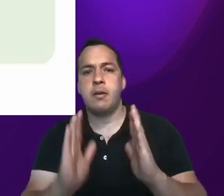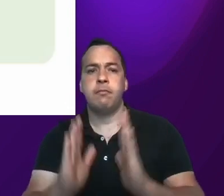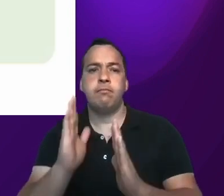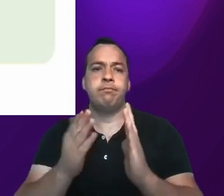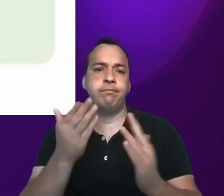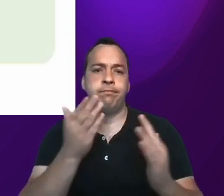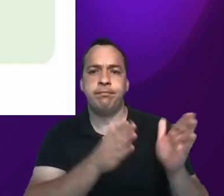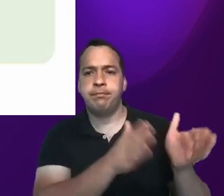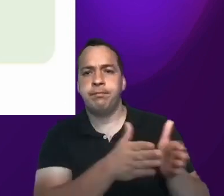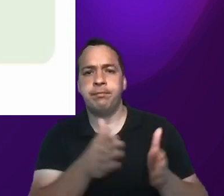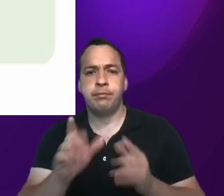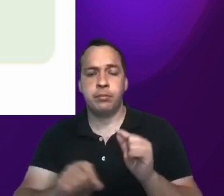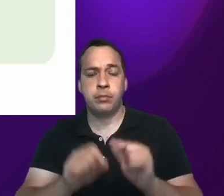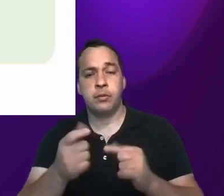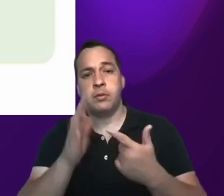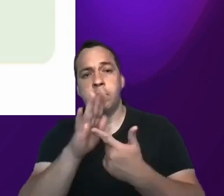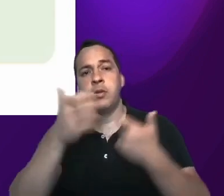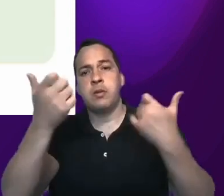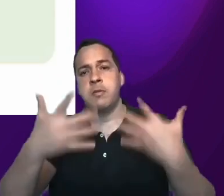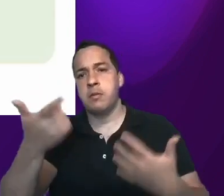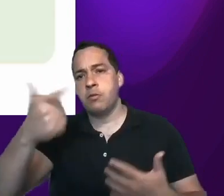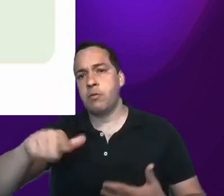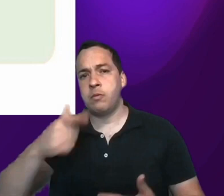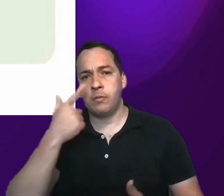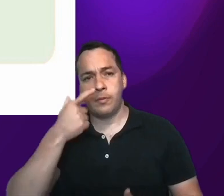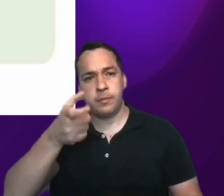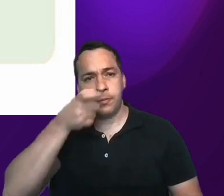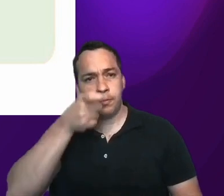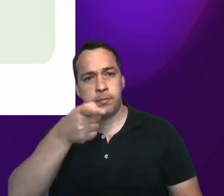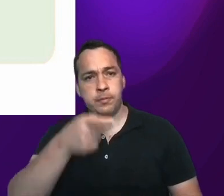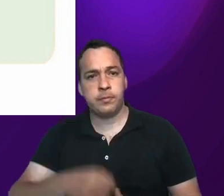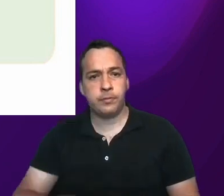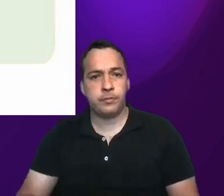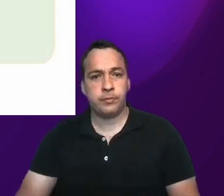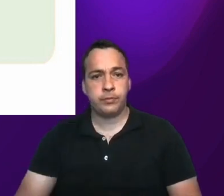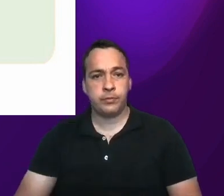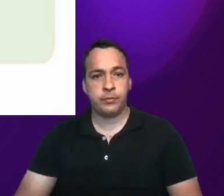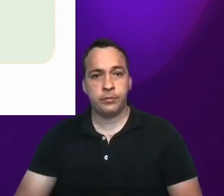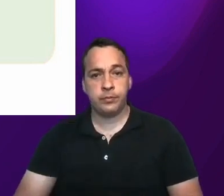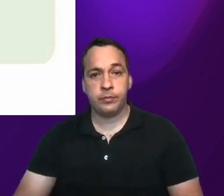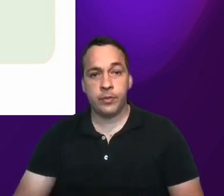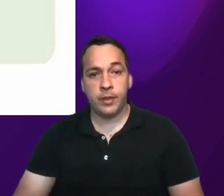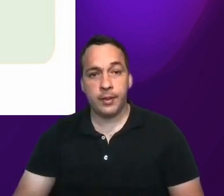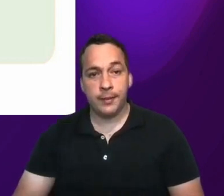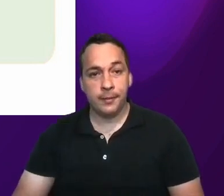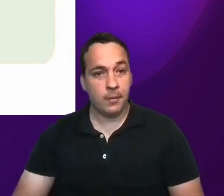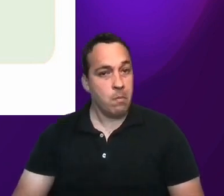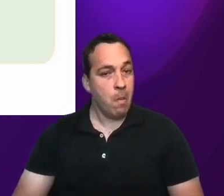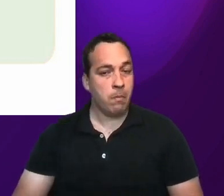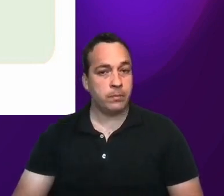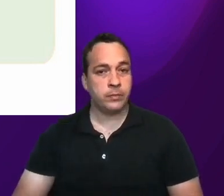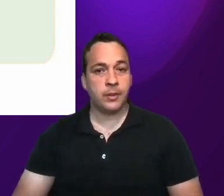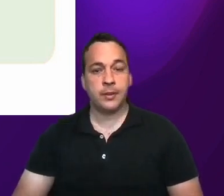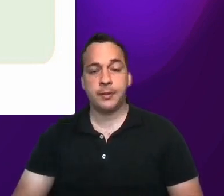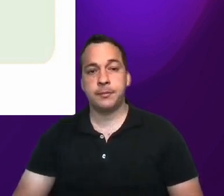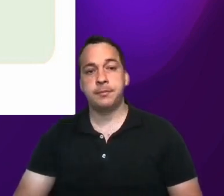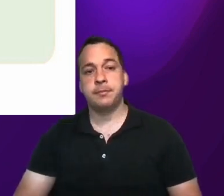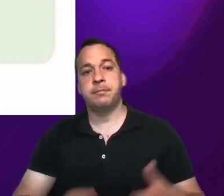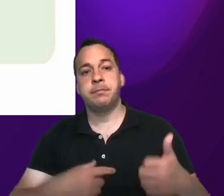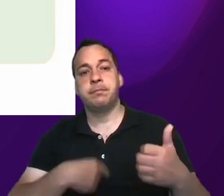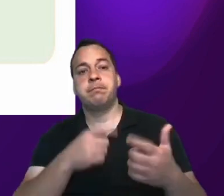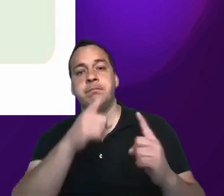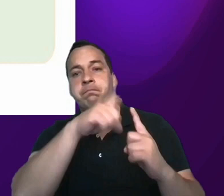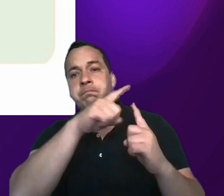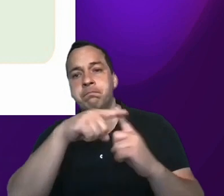aqui, de novo, né, pacientes com IRA ou renal crônicos, com albumina menor que 3, excluiu alguns tipos